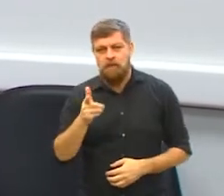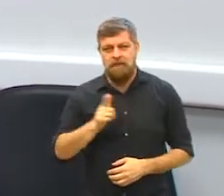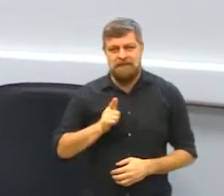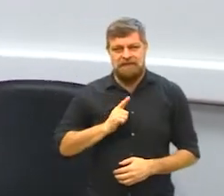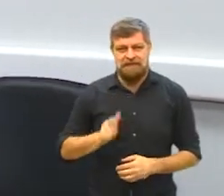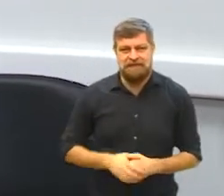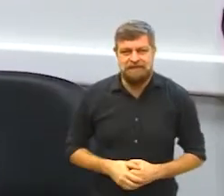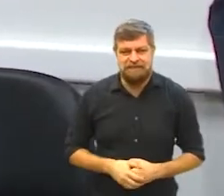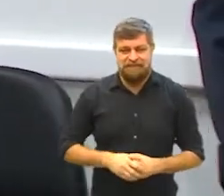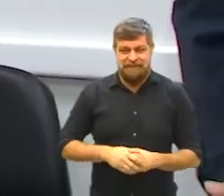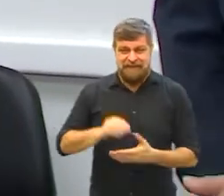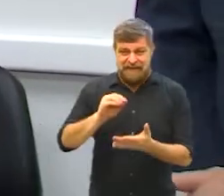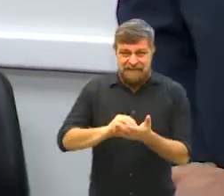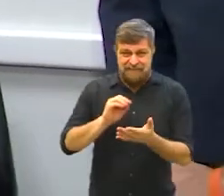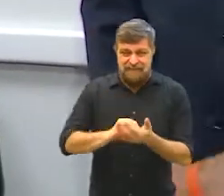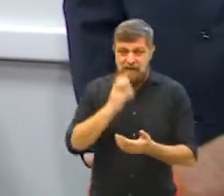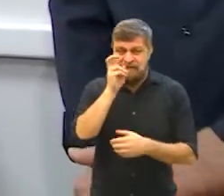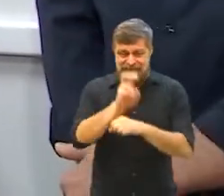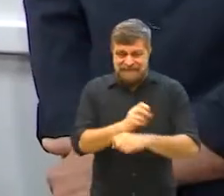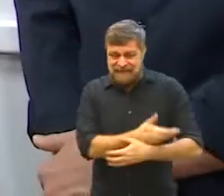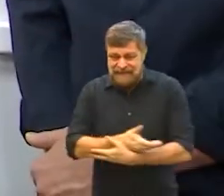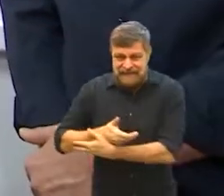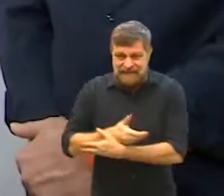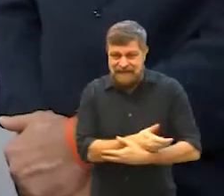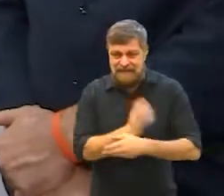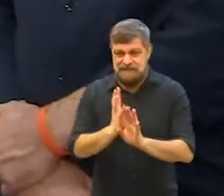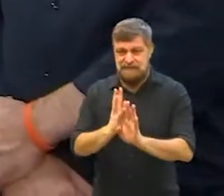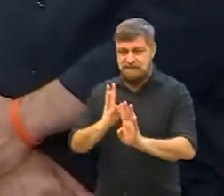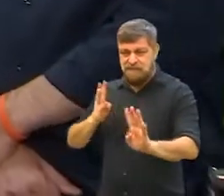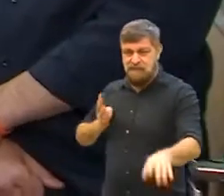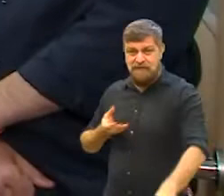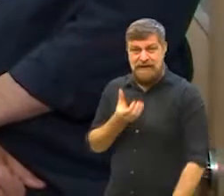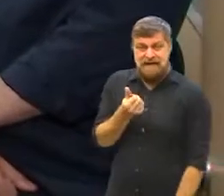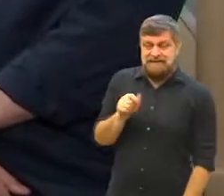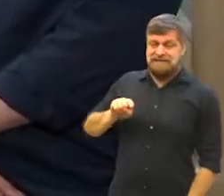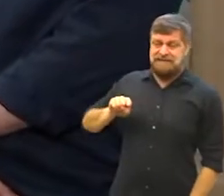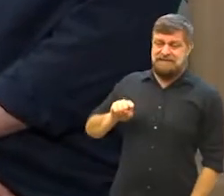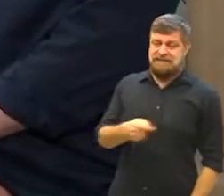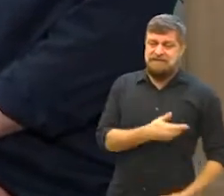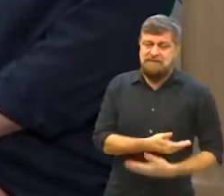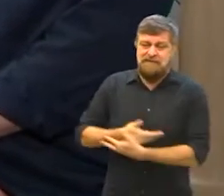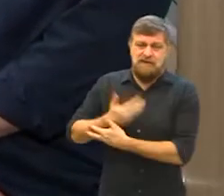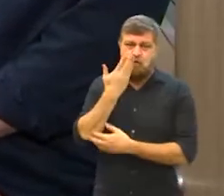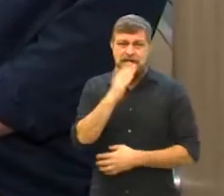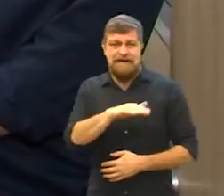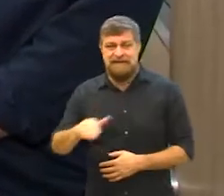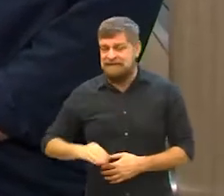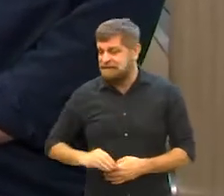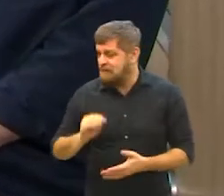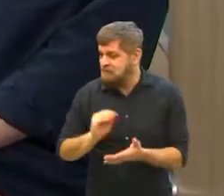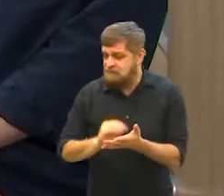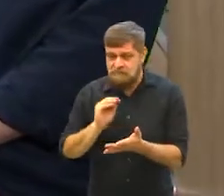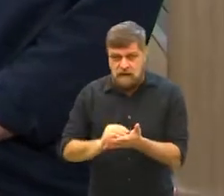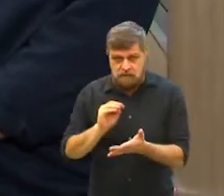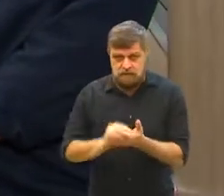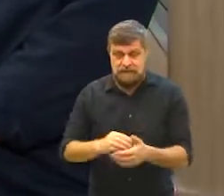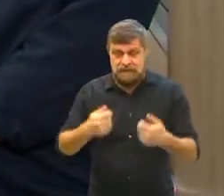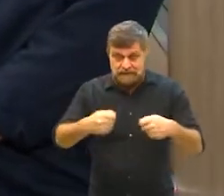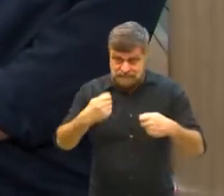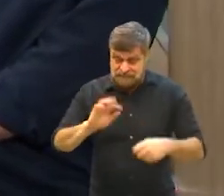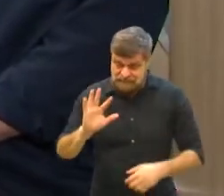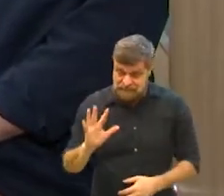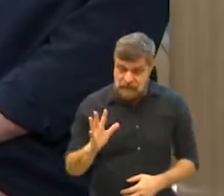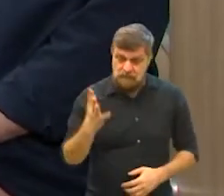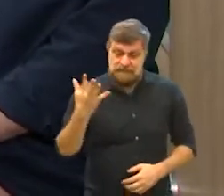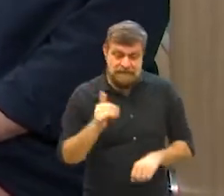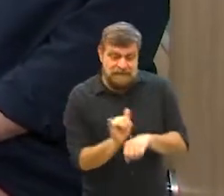ideias sobre como zerar o déficit de creches aqui em Campinas né que são seis mil na vagas que ainda